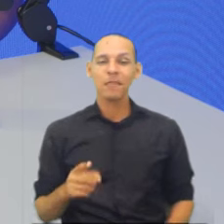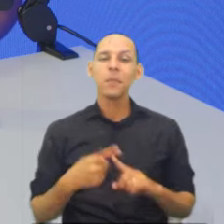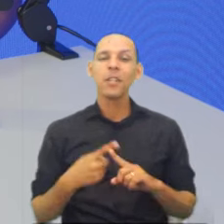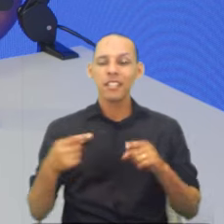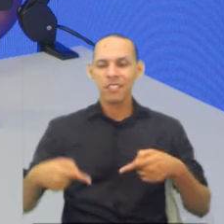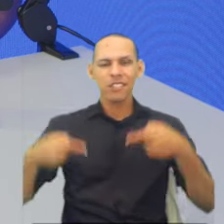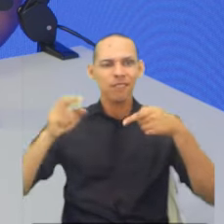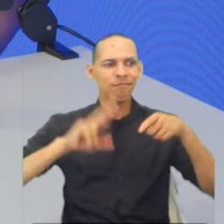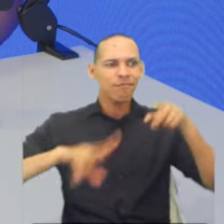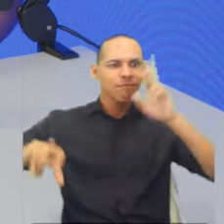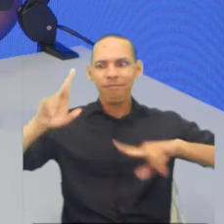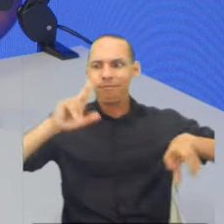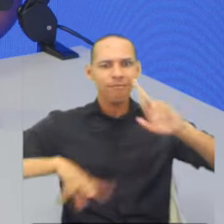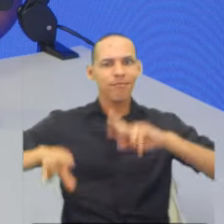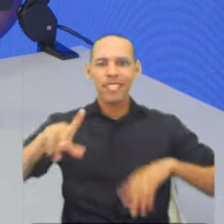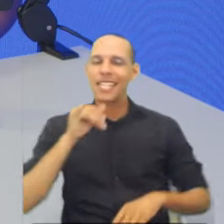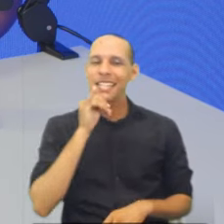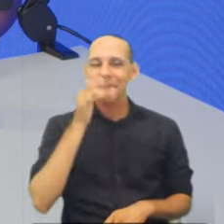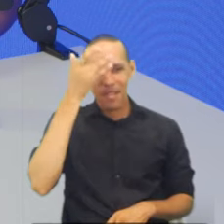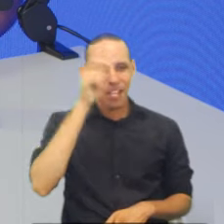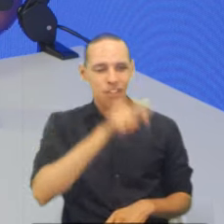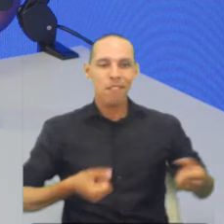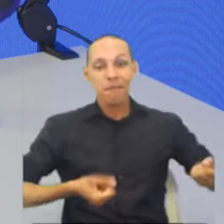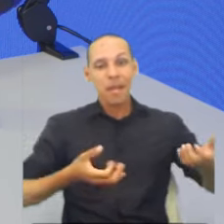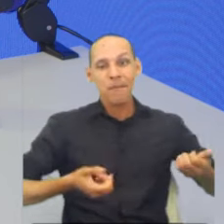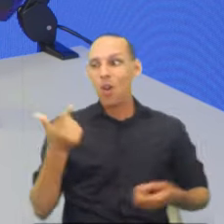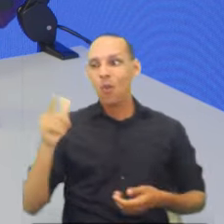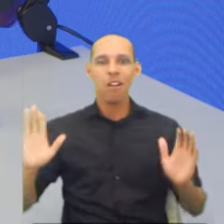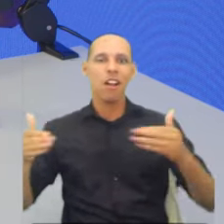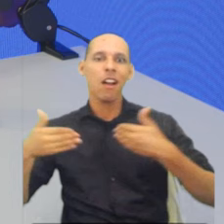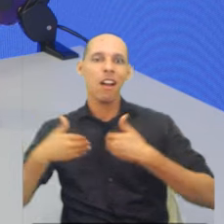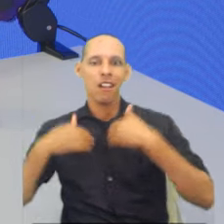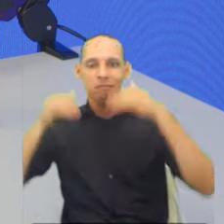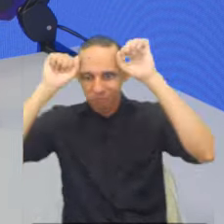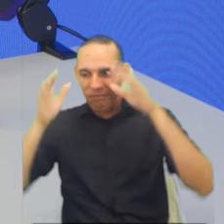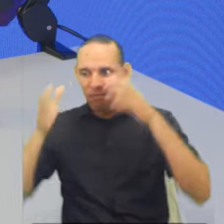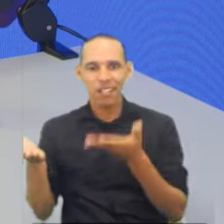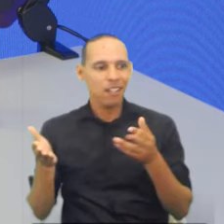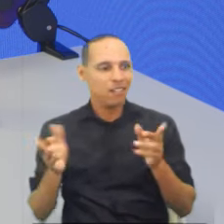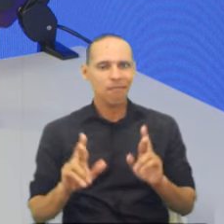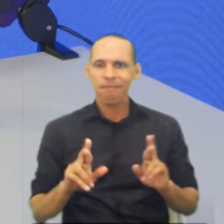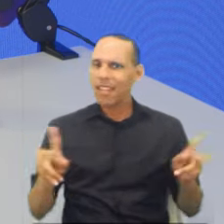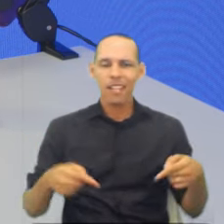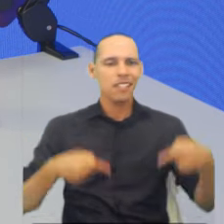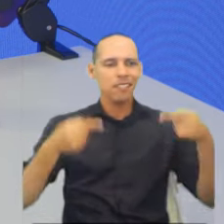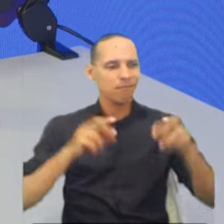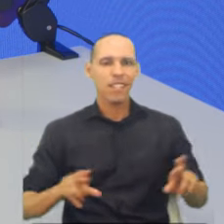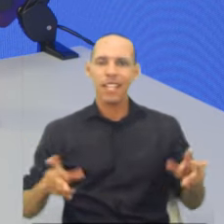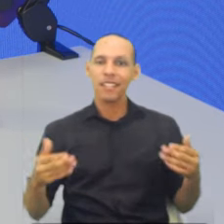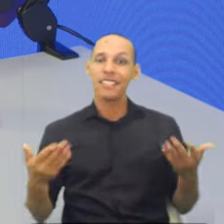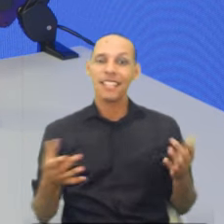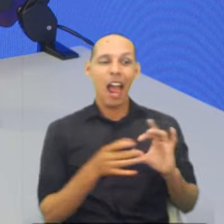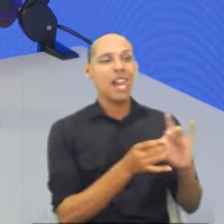desafios são muito diferentes quando você pega uma pessoa cadeirante e uma pessoa autista são diferentes os desafios então